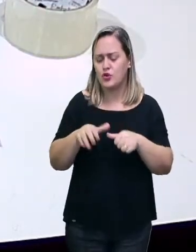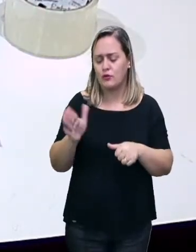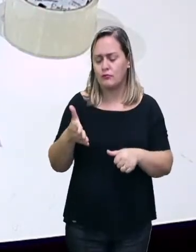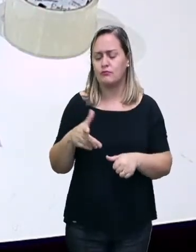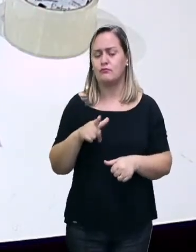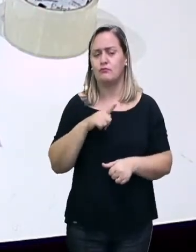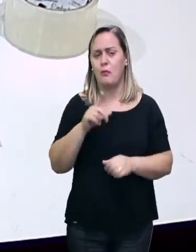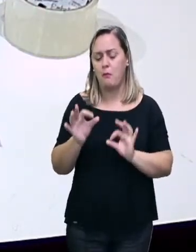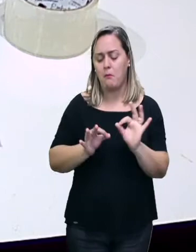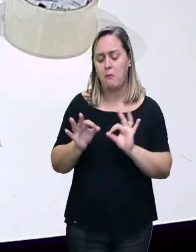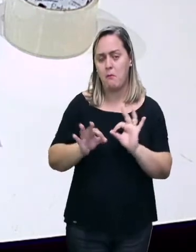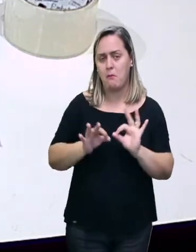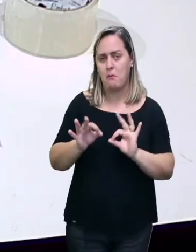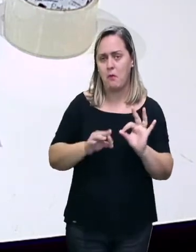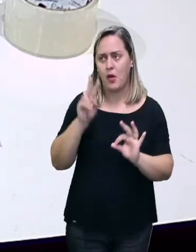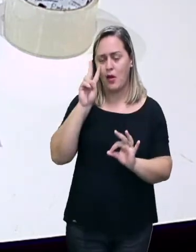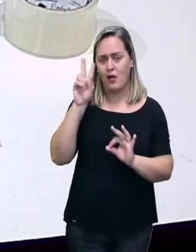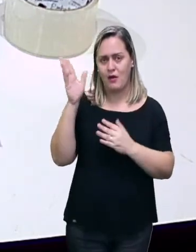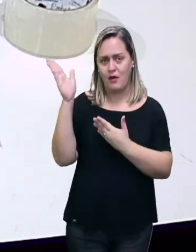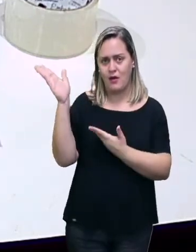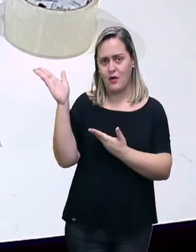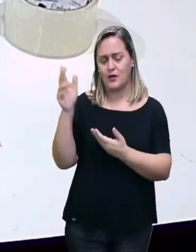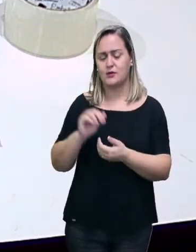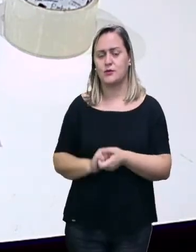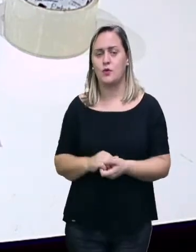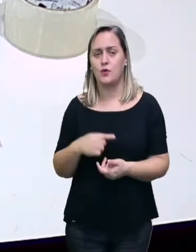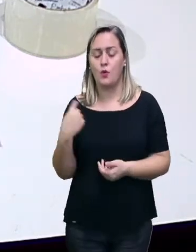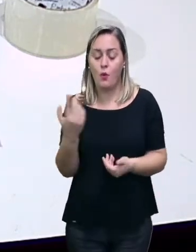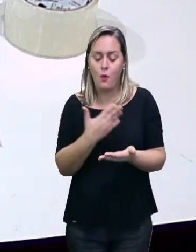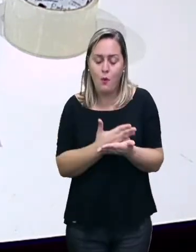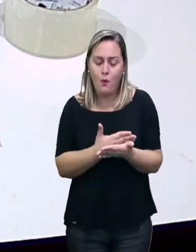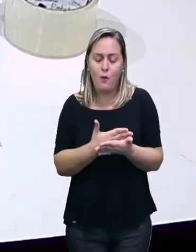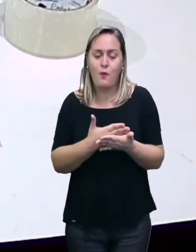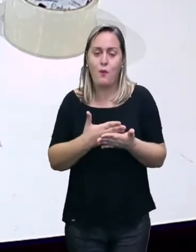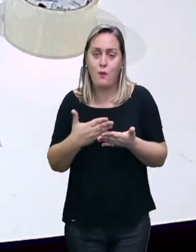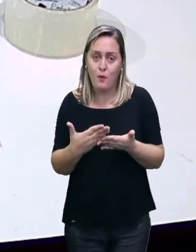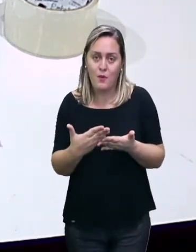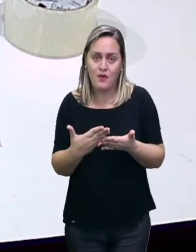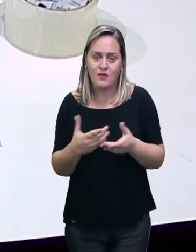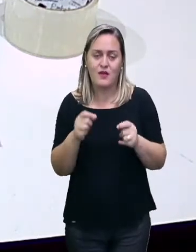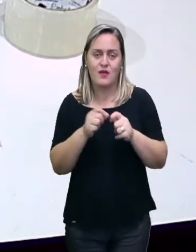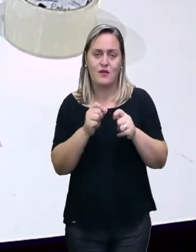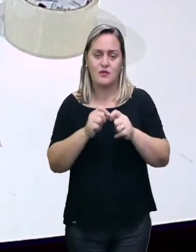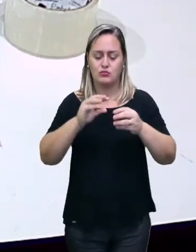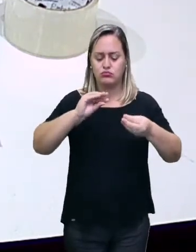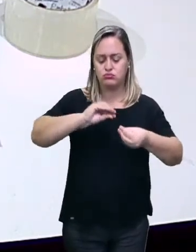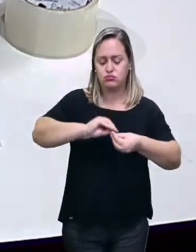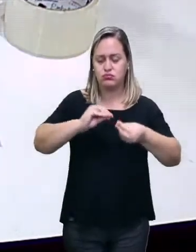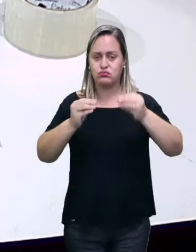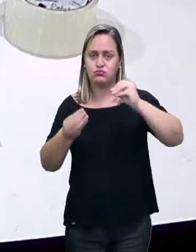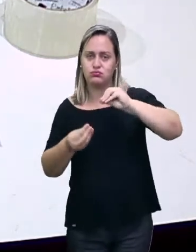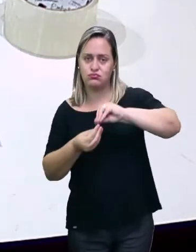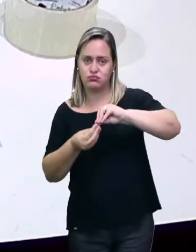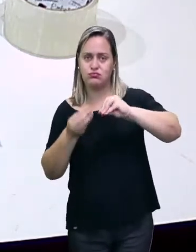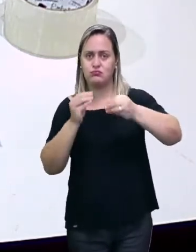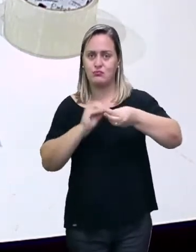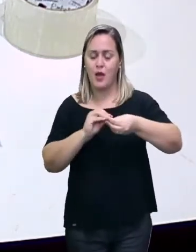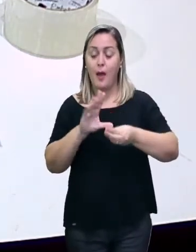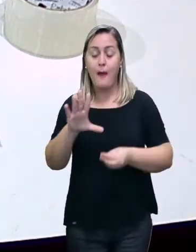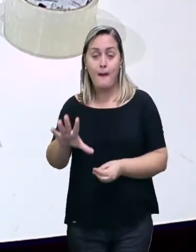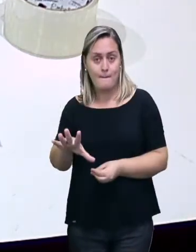pode ver, e nós vamos começar a criar aqui nosso quebra-cabeça. Vamos pegar o papelão.